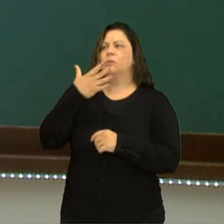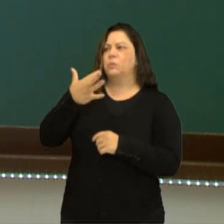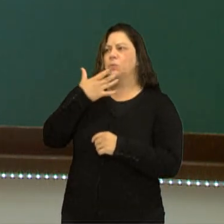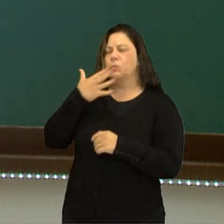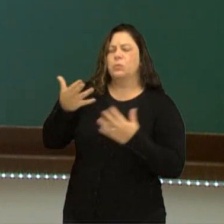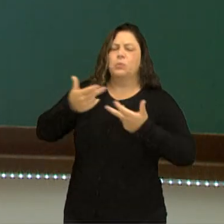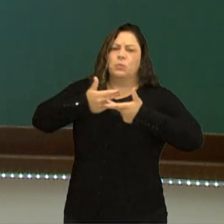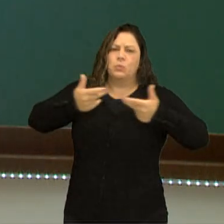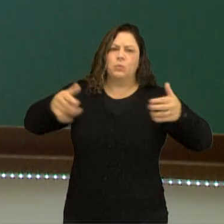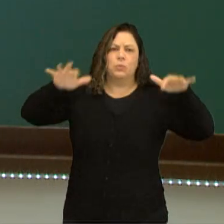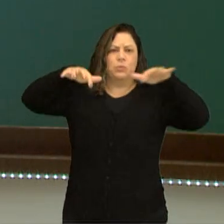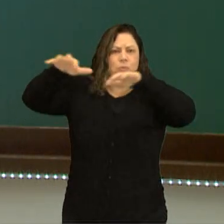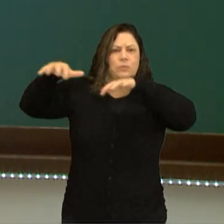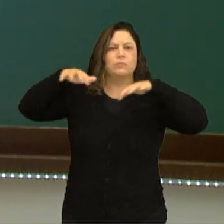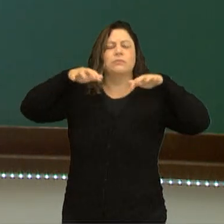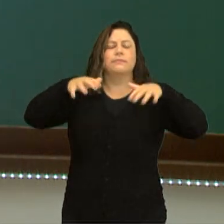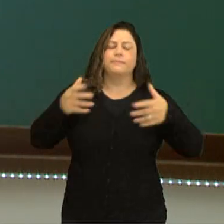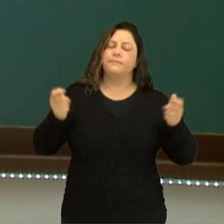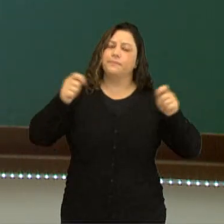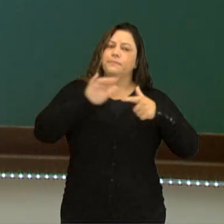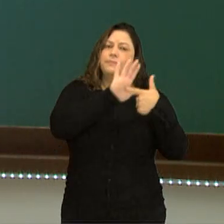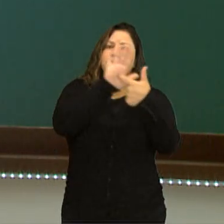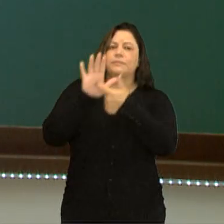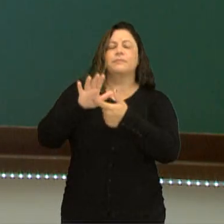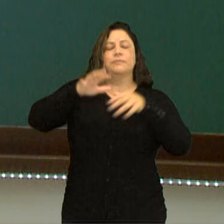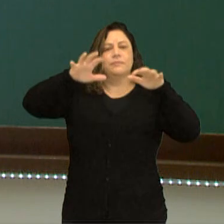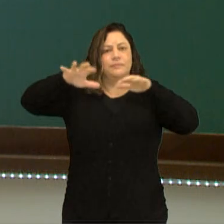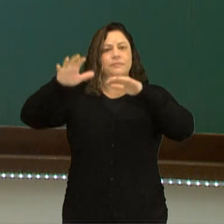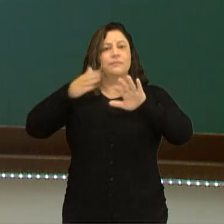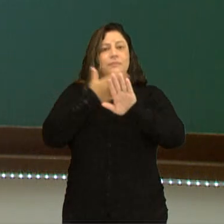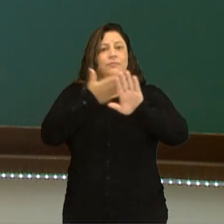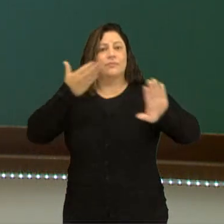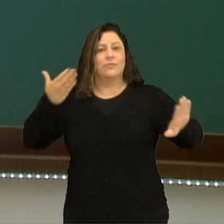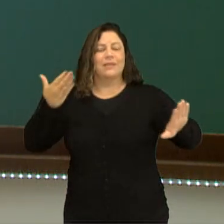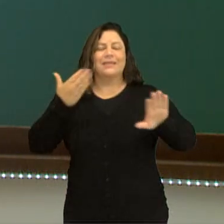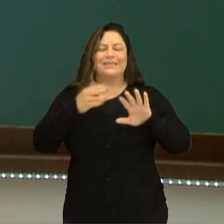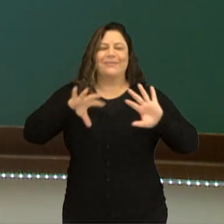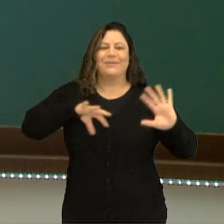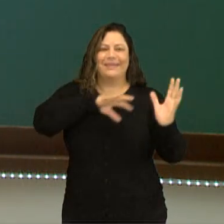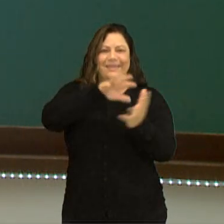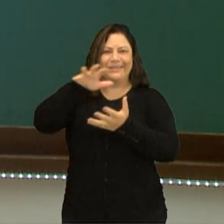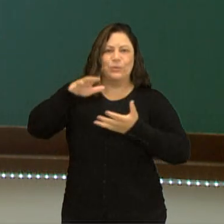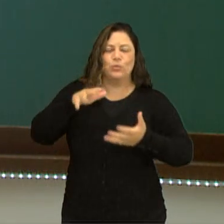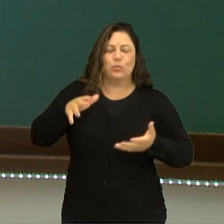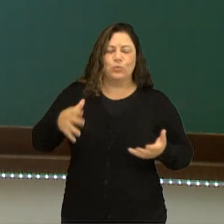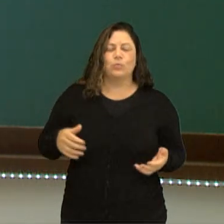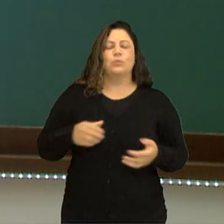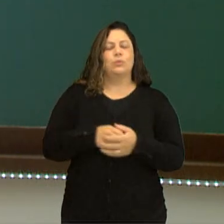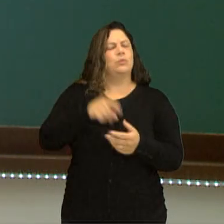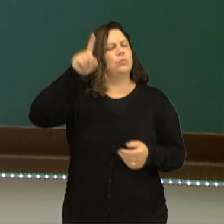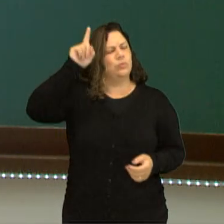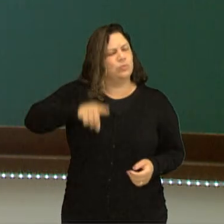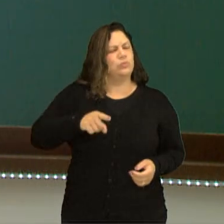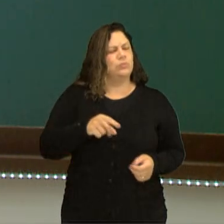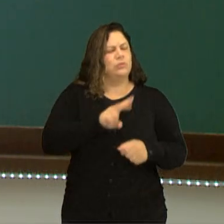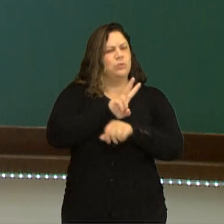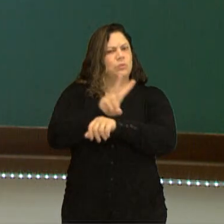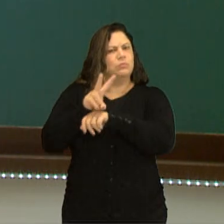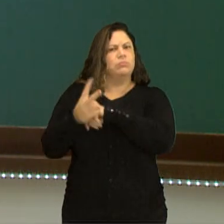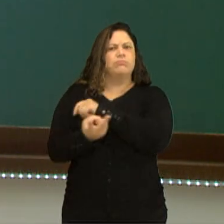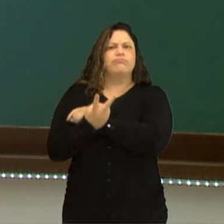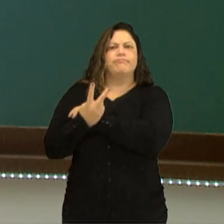está caindo. Então ele mostra que a chuva protege, separa ele do mundo e isso exerce uma proteção. Ele se